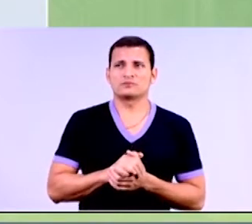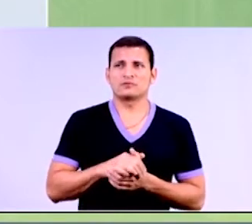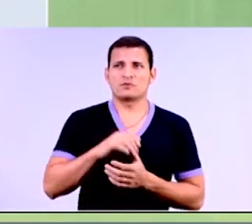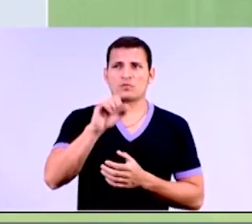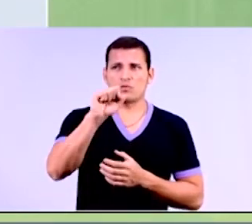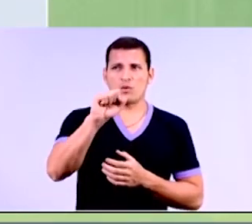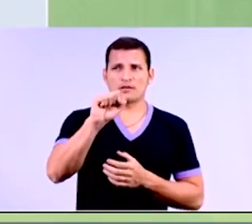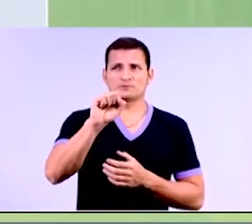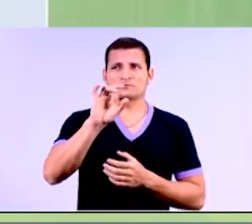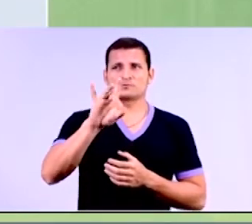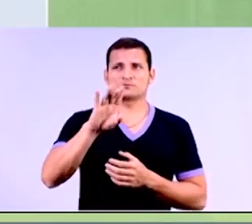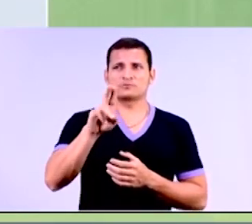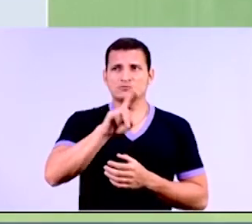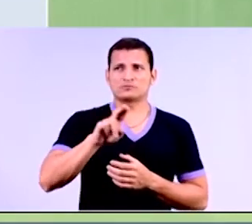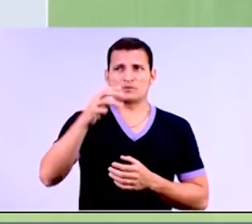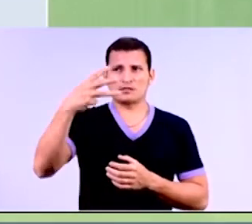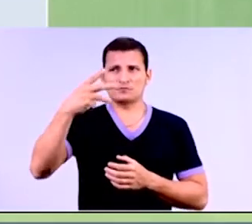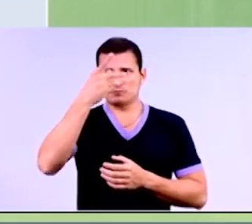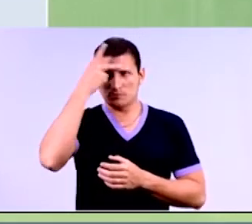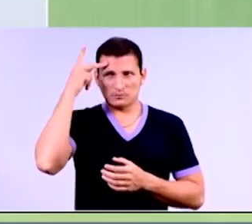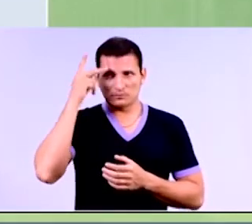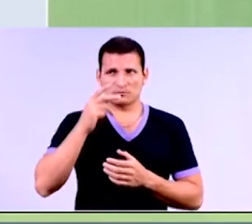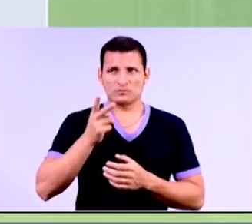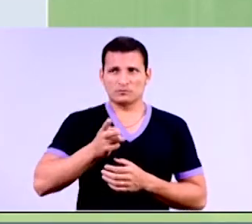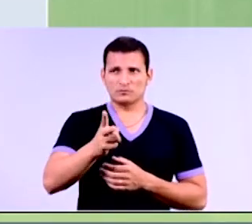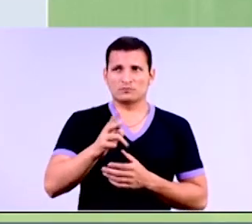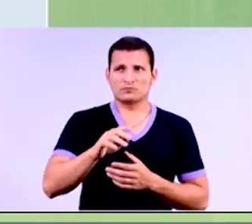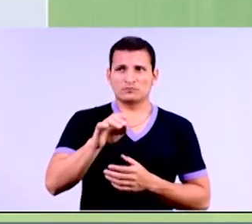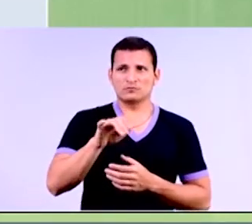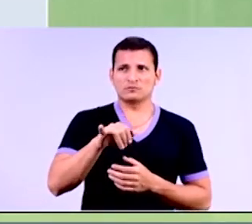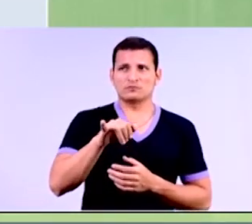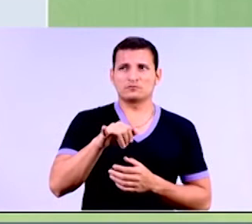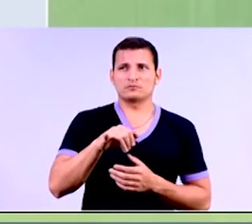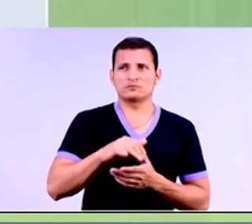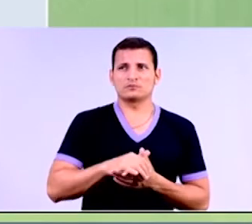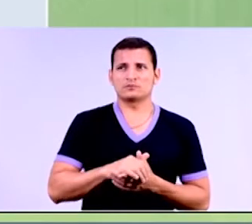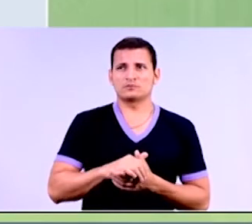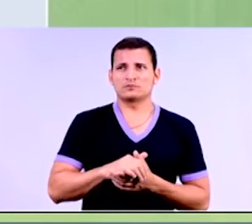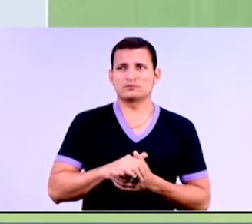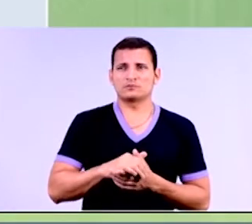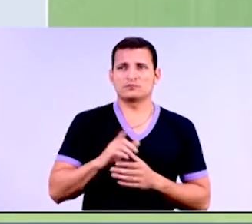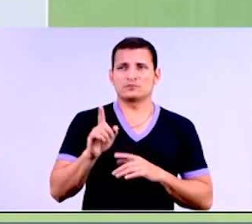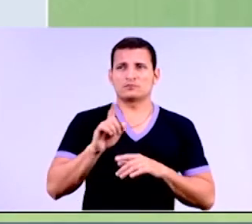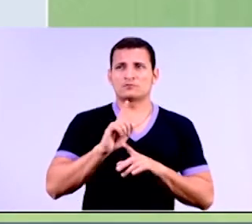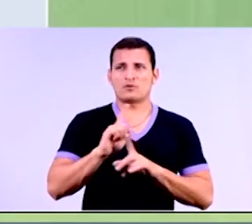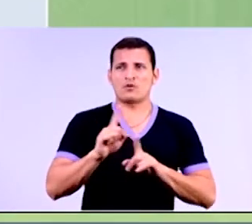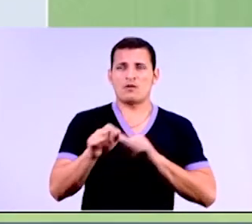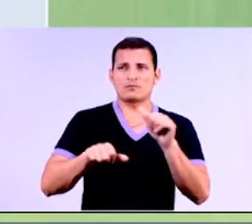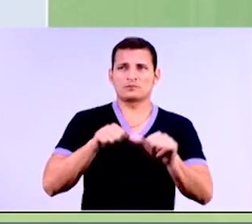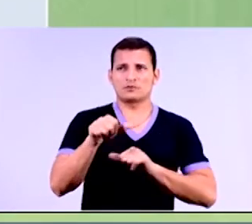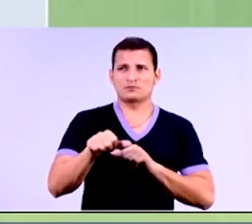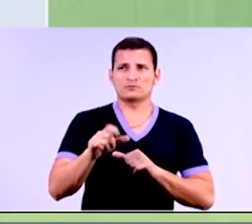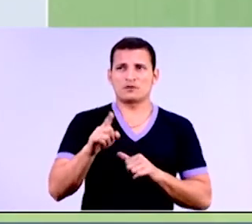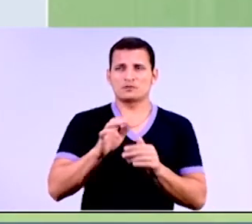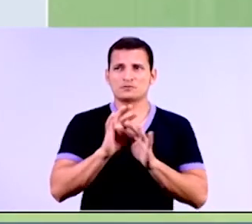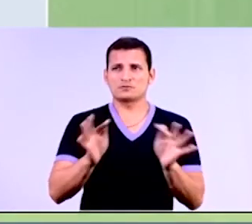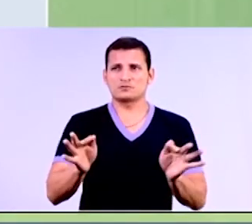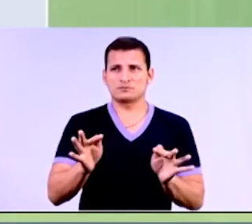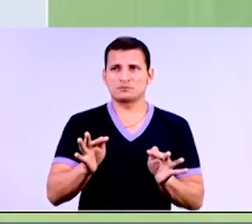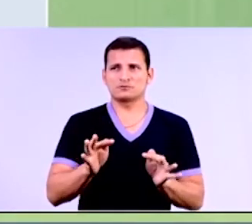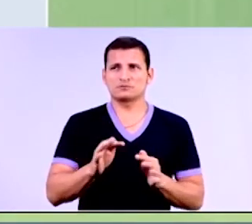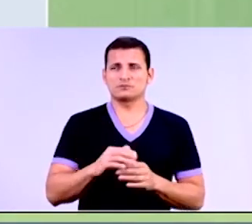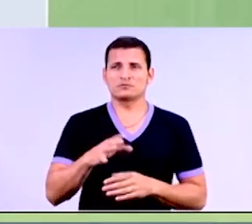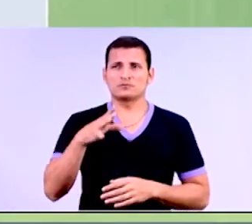pessoa. Continuando, you work, we work, they work. Não há mudança, então bem mais simples do que